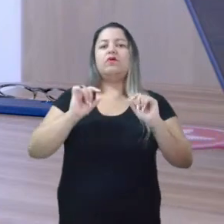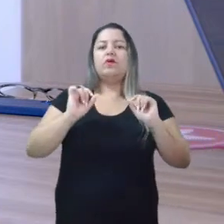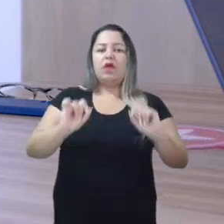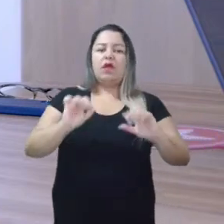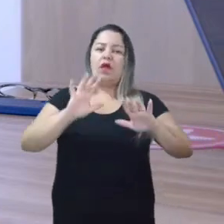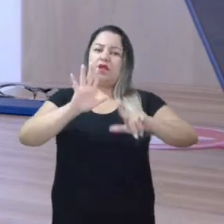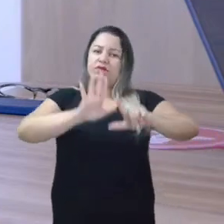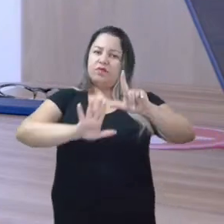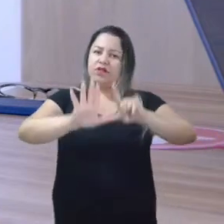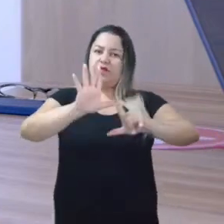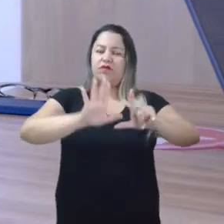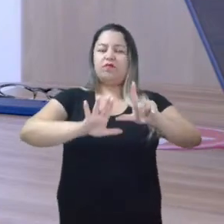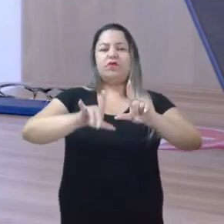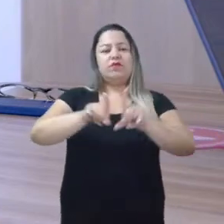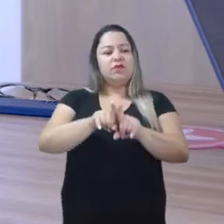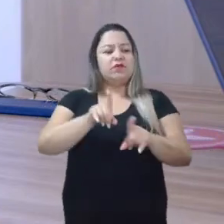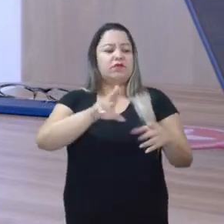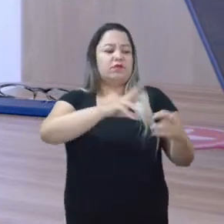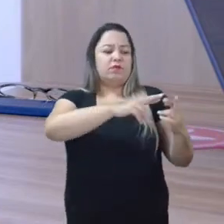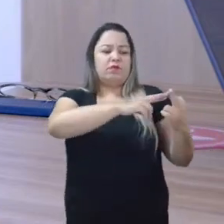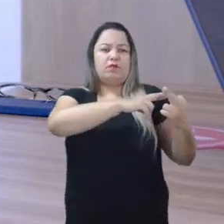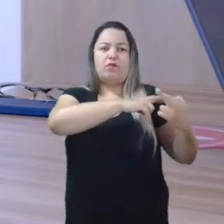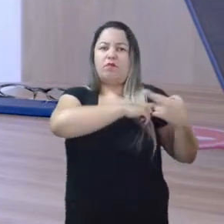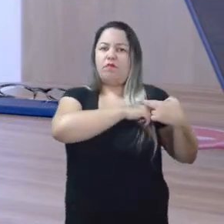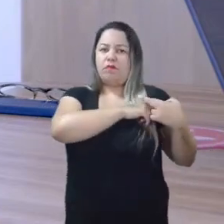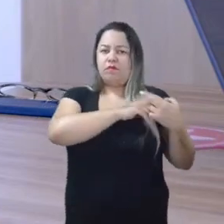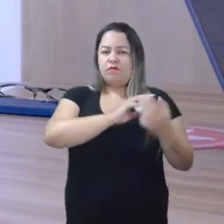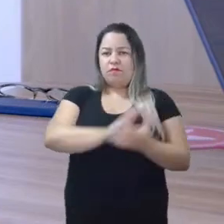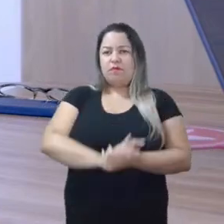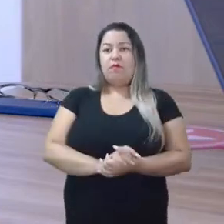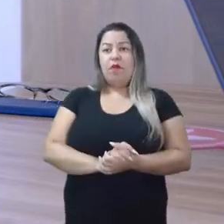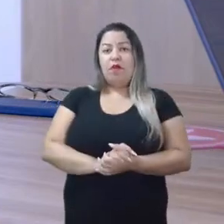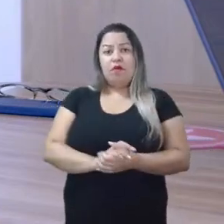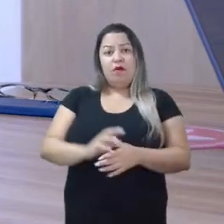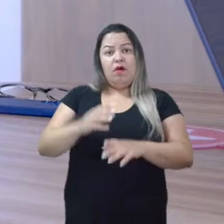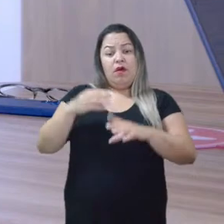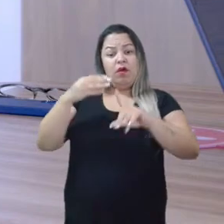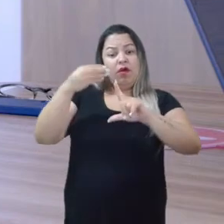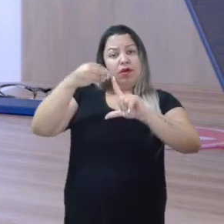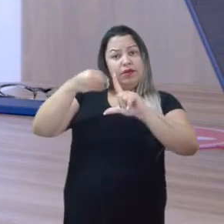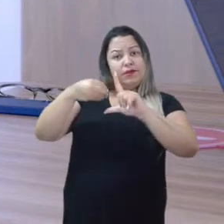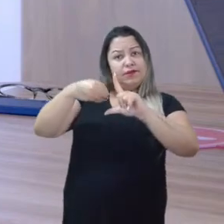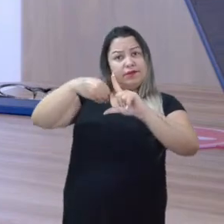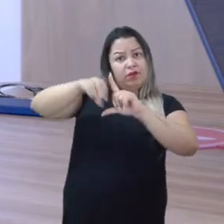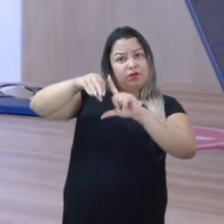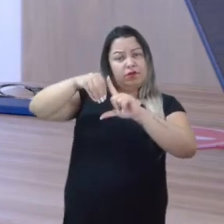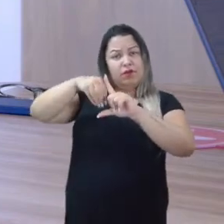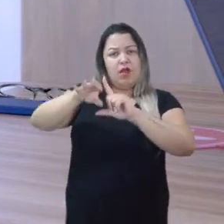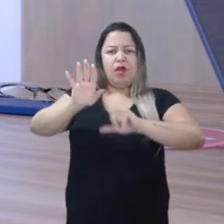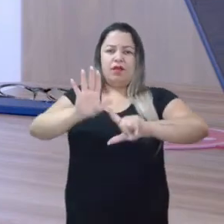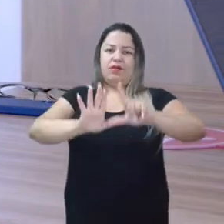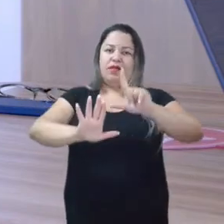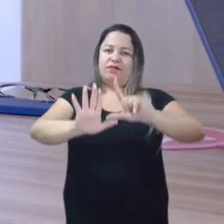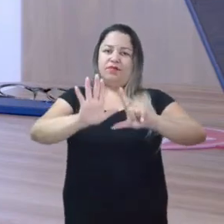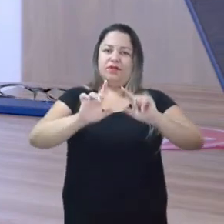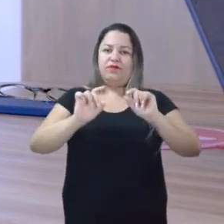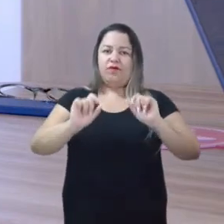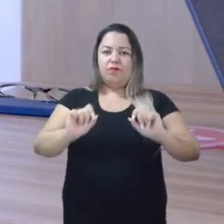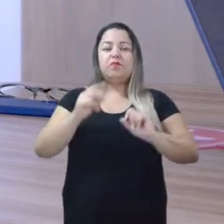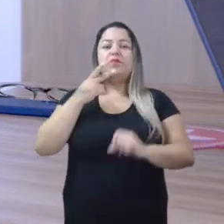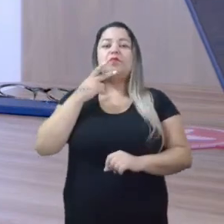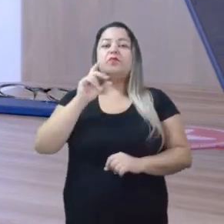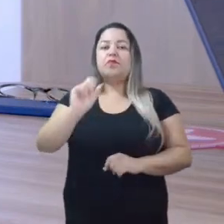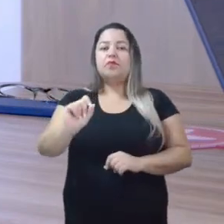uma responsabilidade limitada sobre o conteúdo que é publicado nas suas plataformas. Ou seja, para que uma plataforma possa